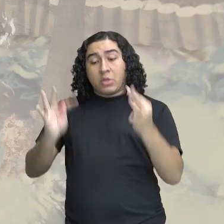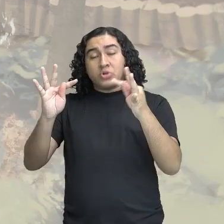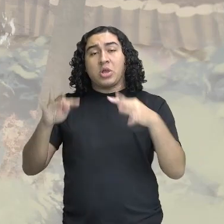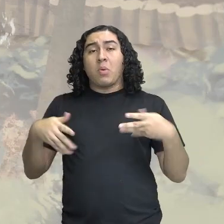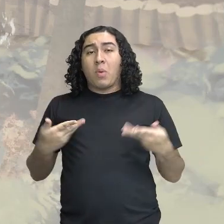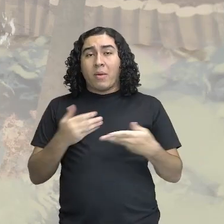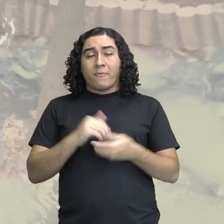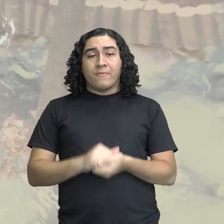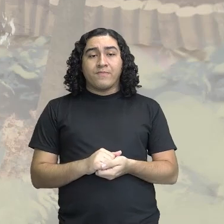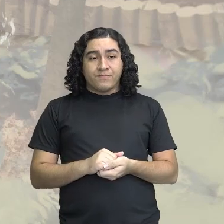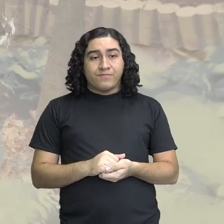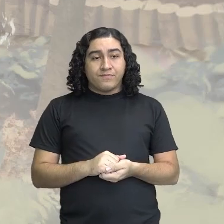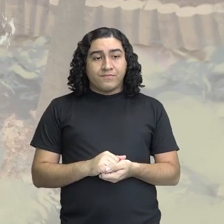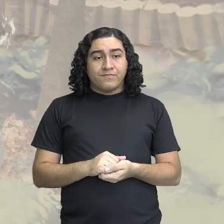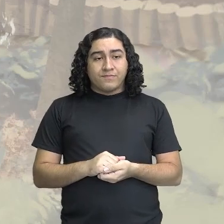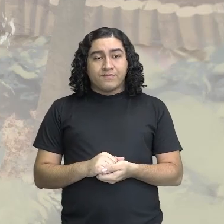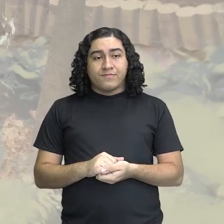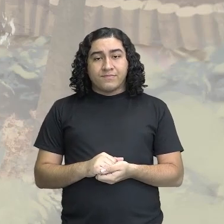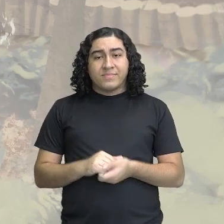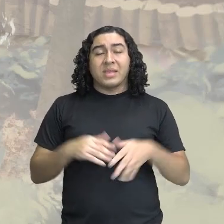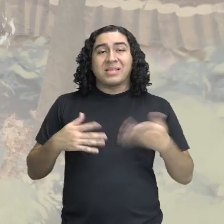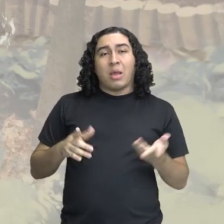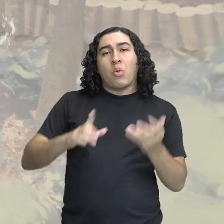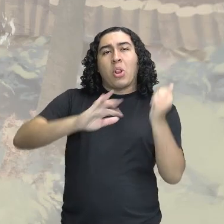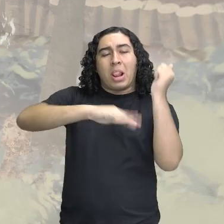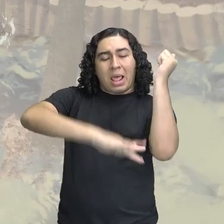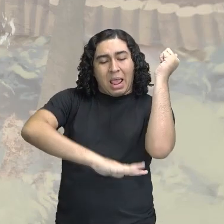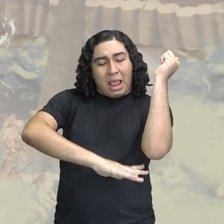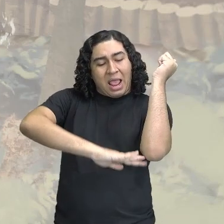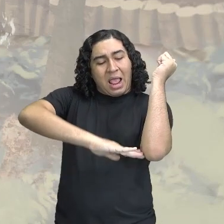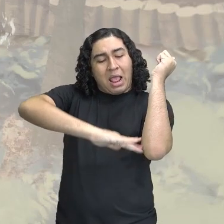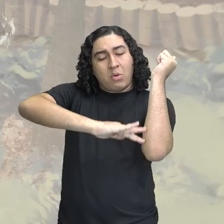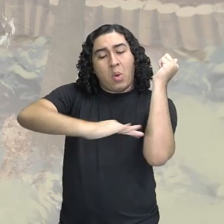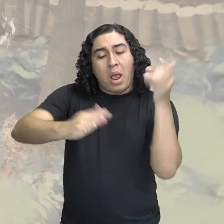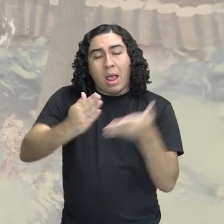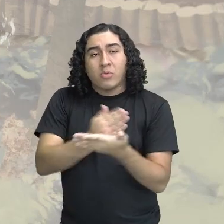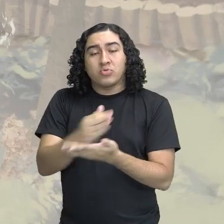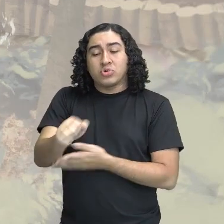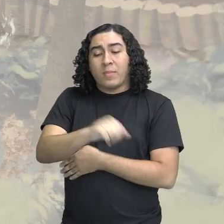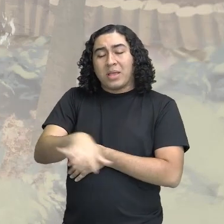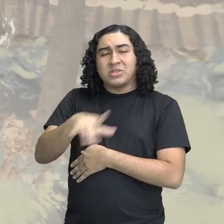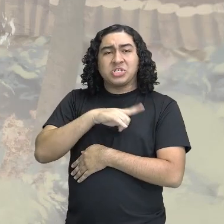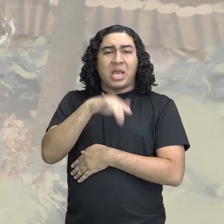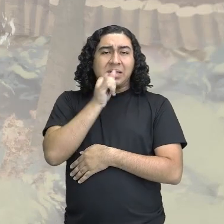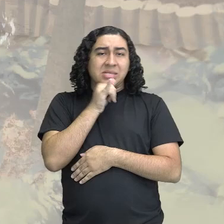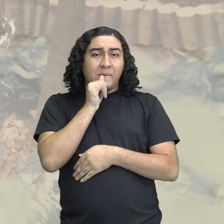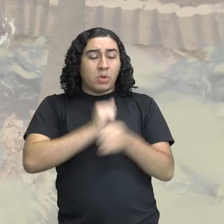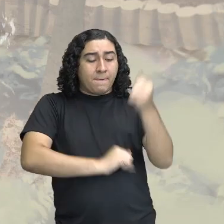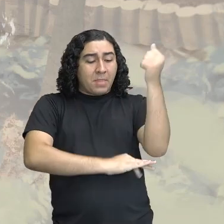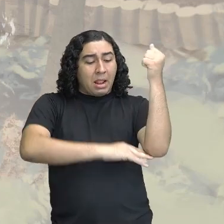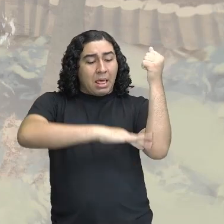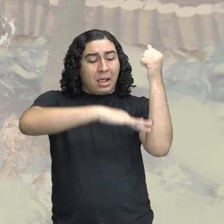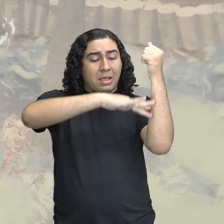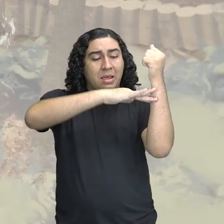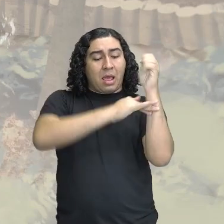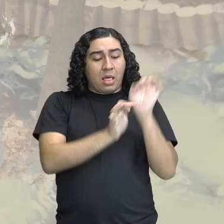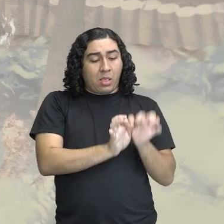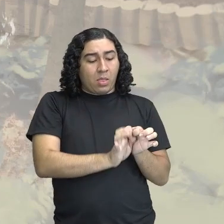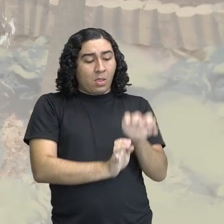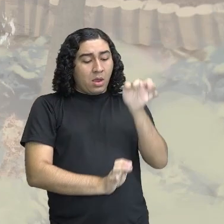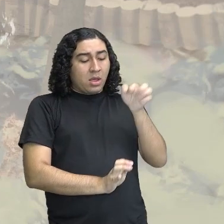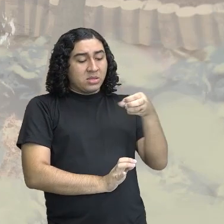O lago Texcoco, ele não era um lago muito profundo. Em determinadas áreas, tinha ali cerca de 3 metros de profundidade, professor. Então,